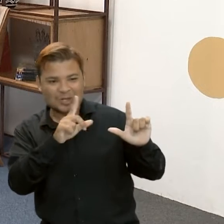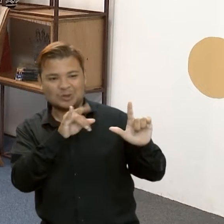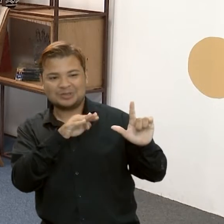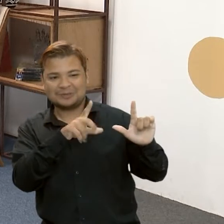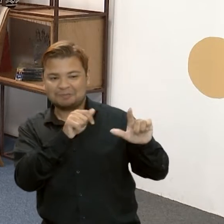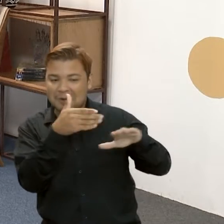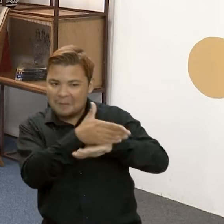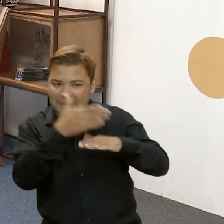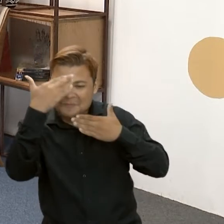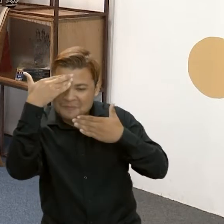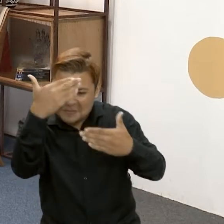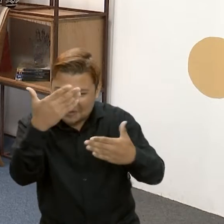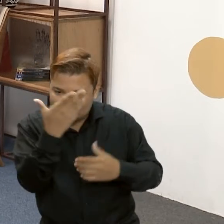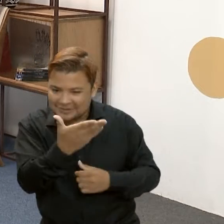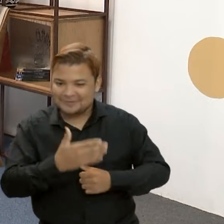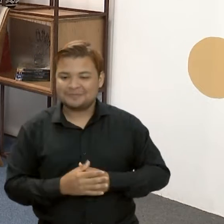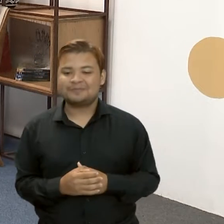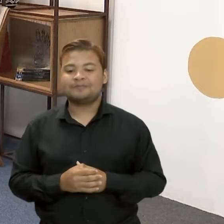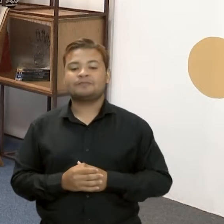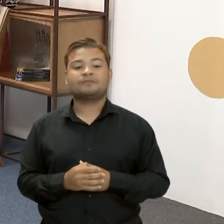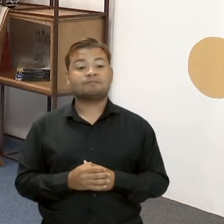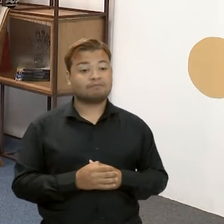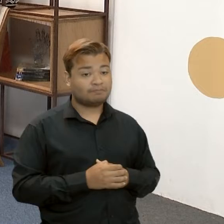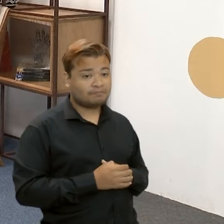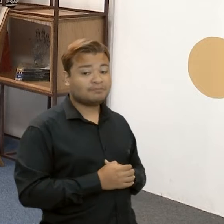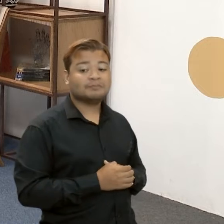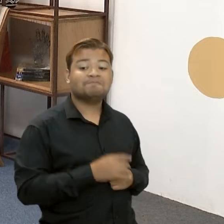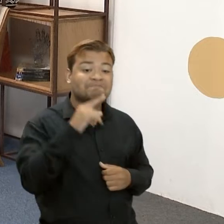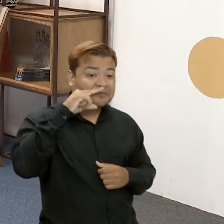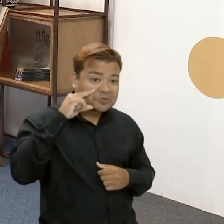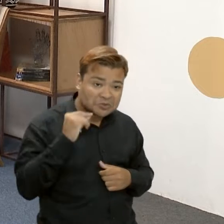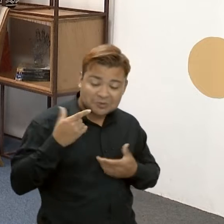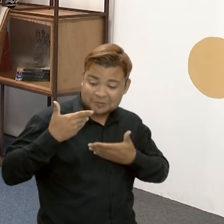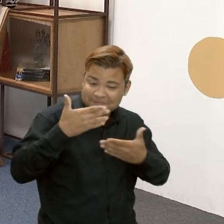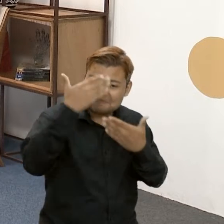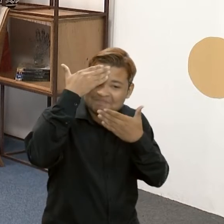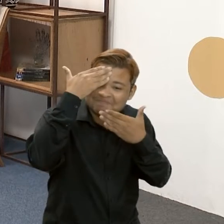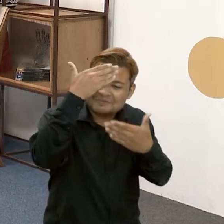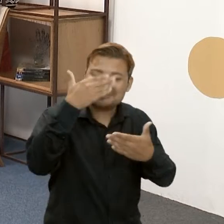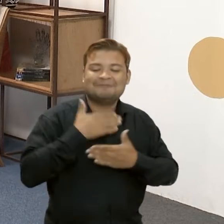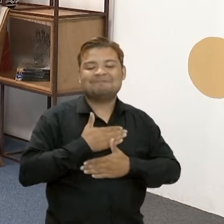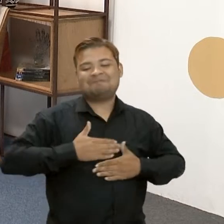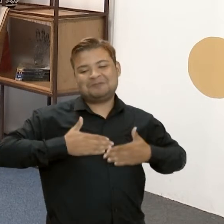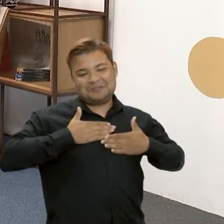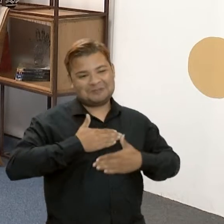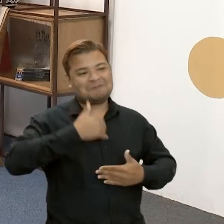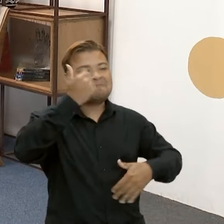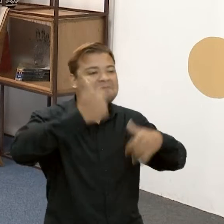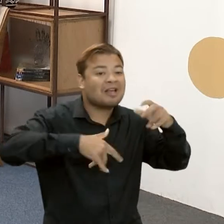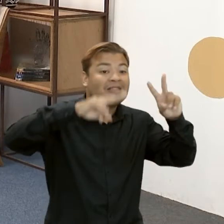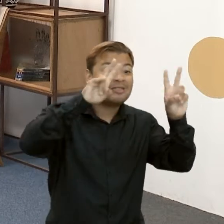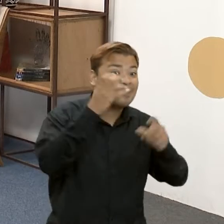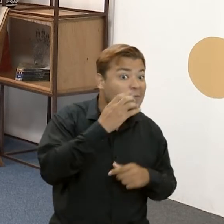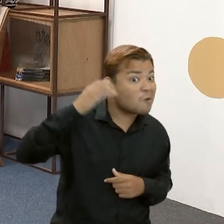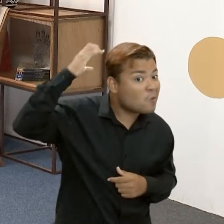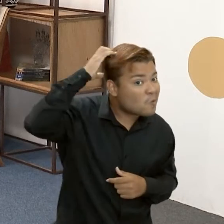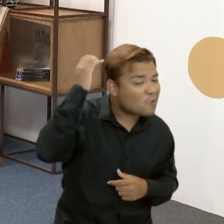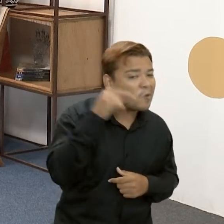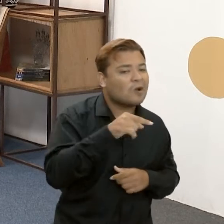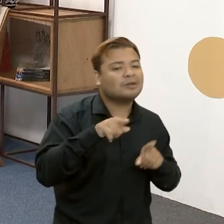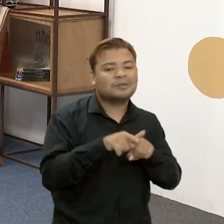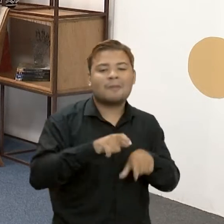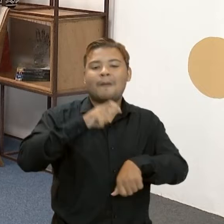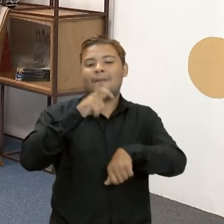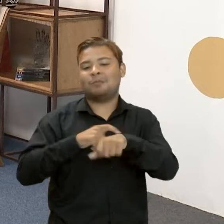deste momento. Eu agradeço, Janaína, um prazer enorme estar aqui falando de Cora e compartilhando esse momento com